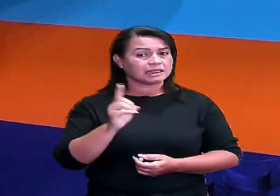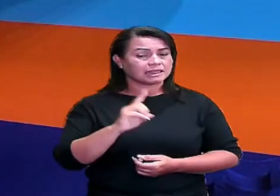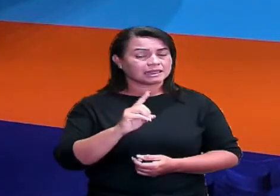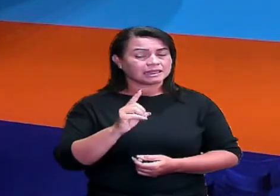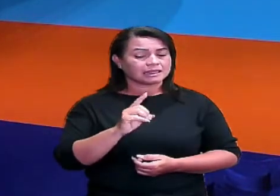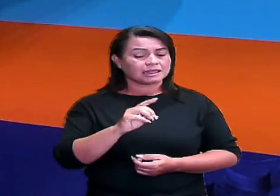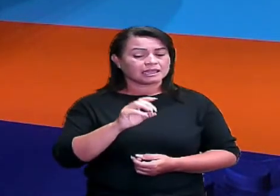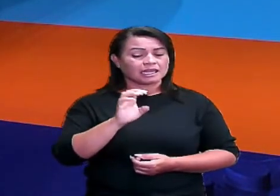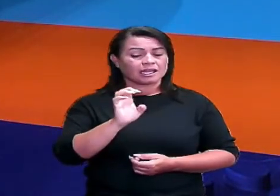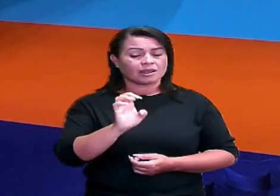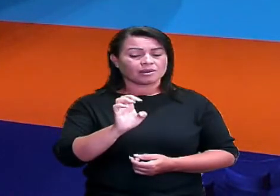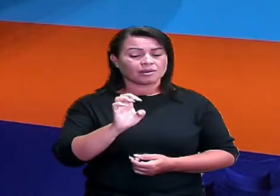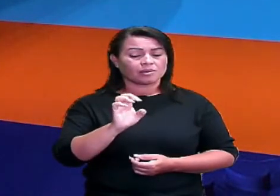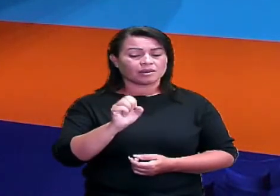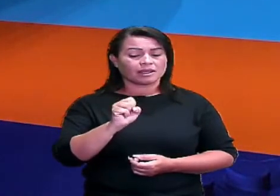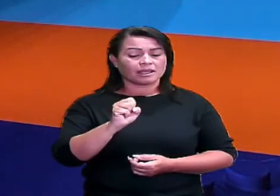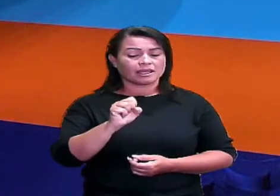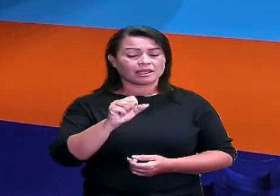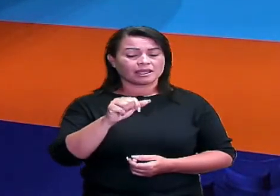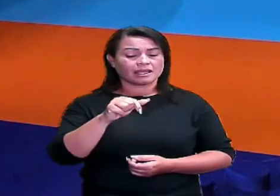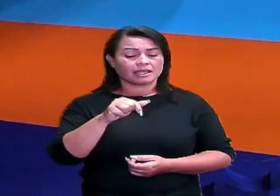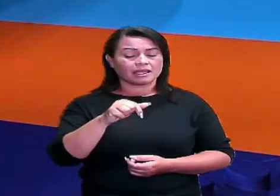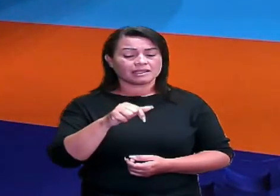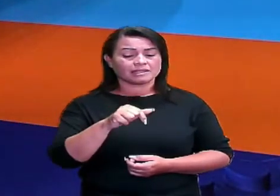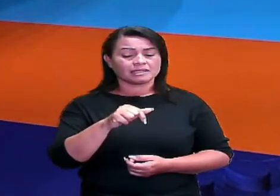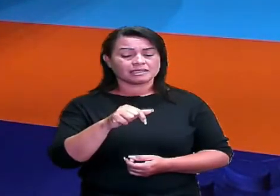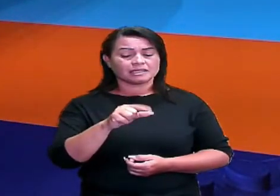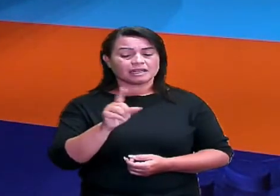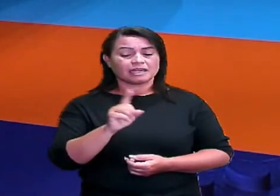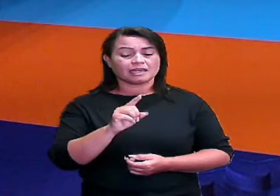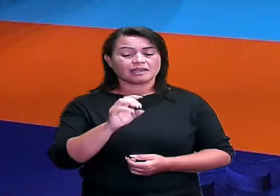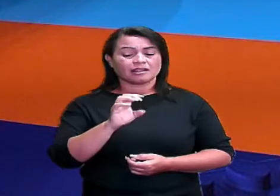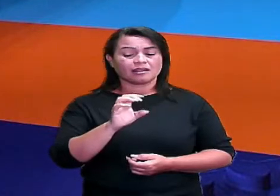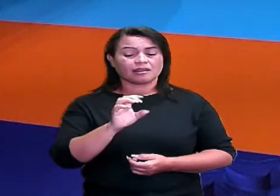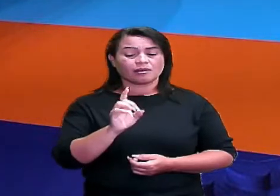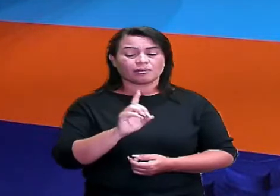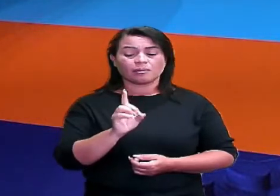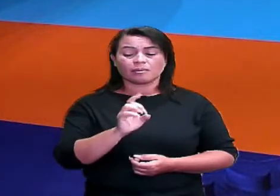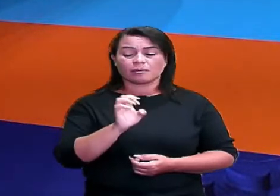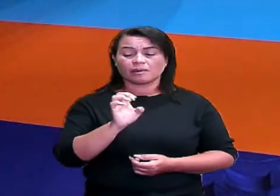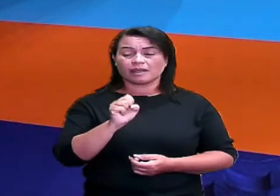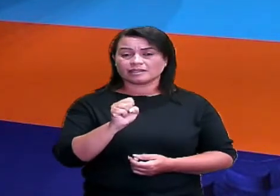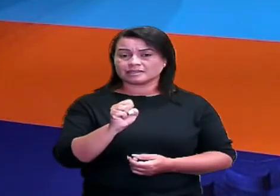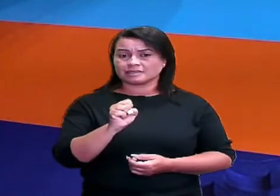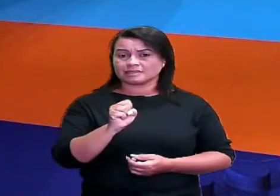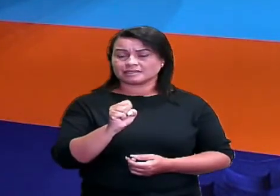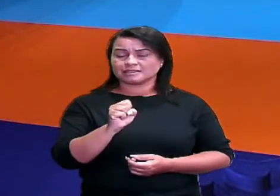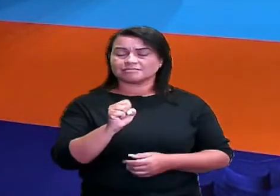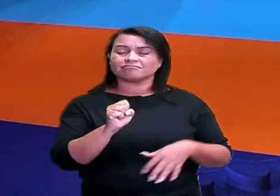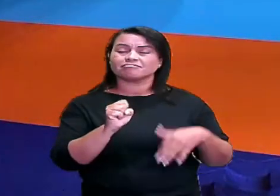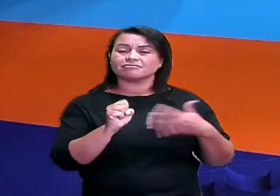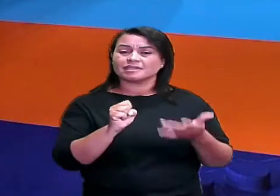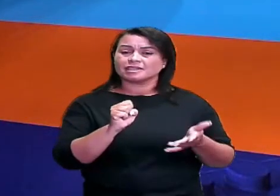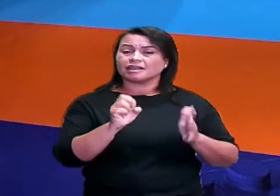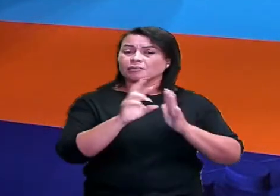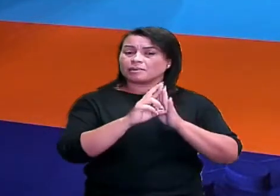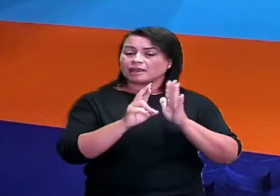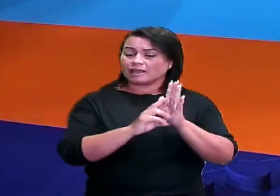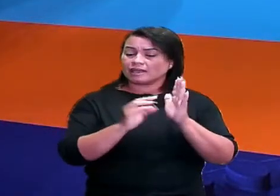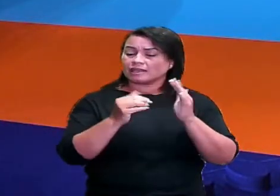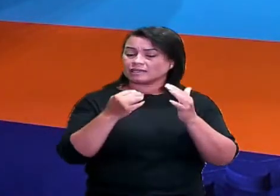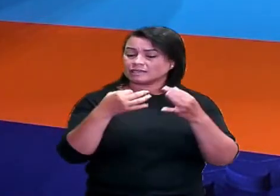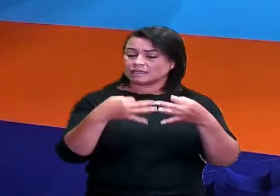de acordo com a regra, se eu colocar se, vai ficar esqueça, né? Então não pode, vai ter que